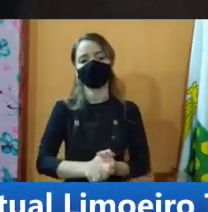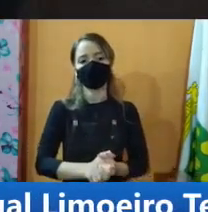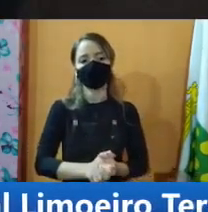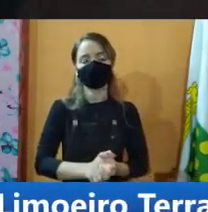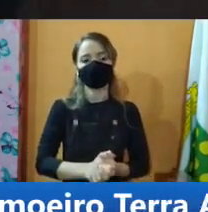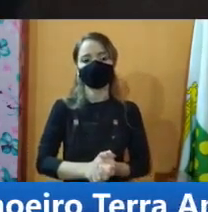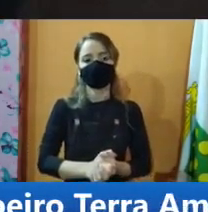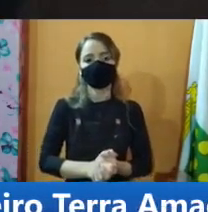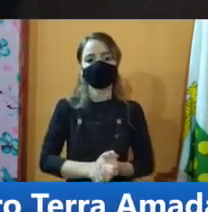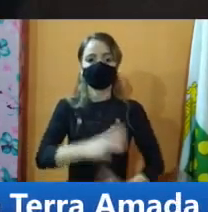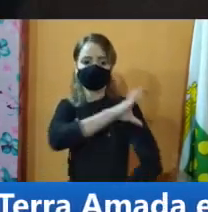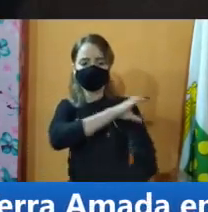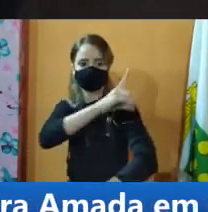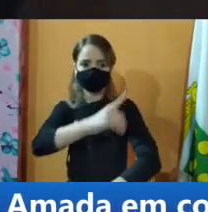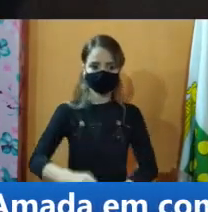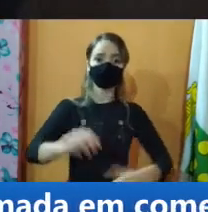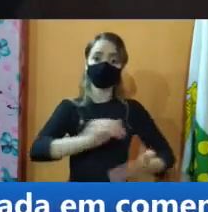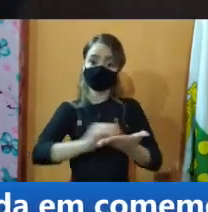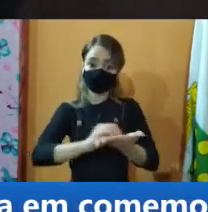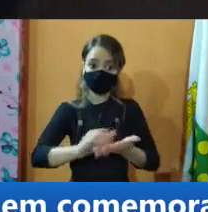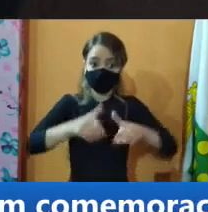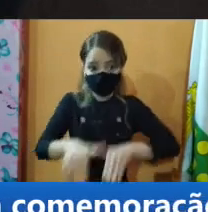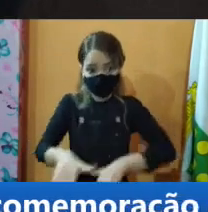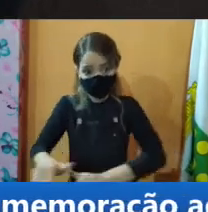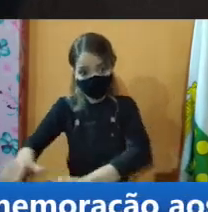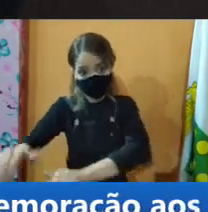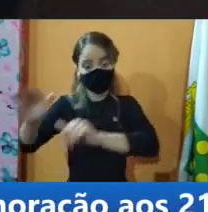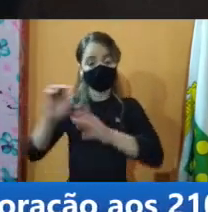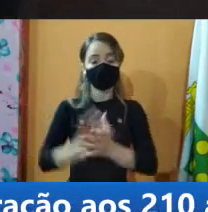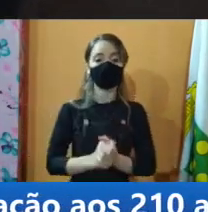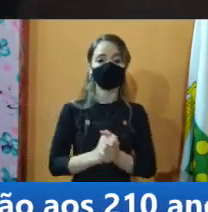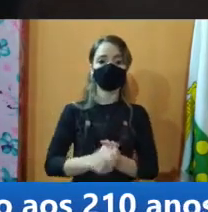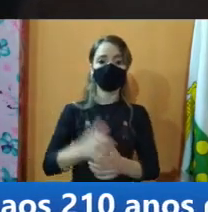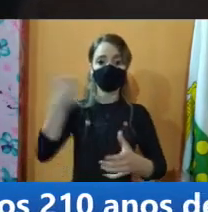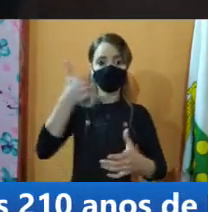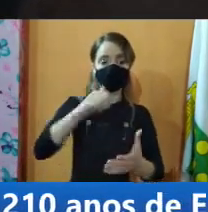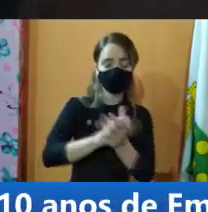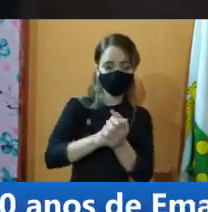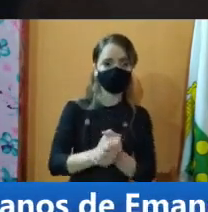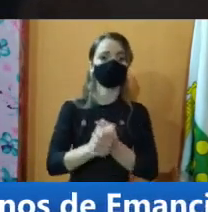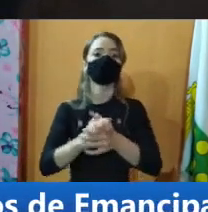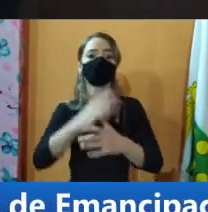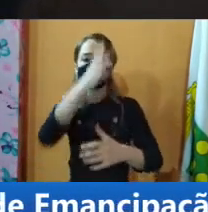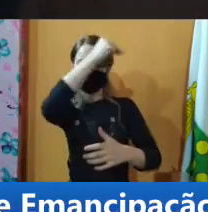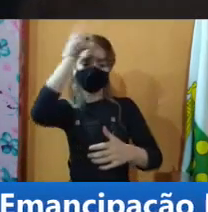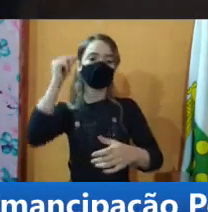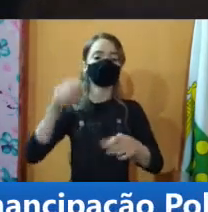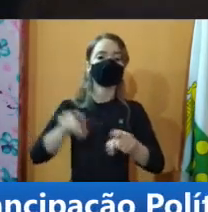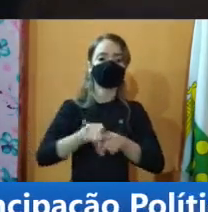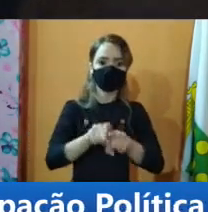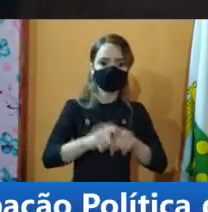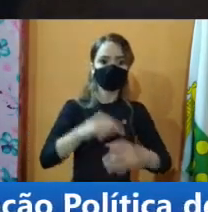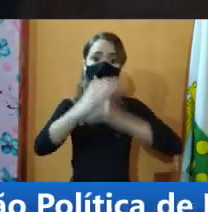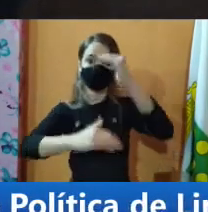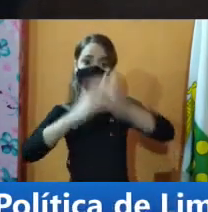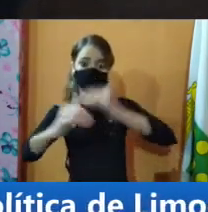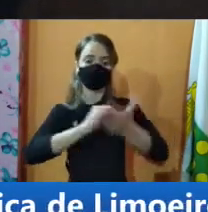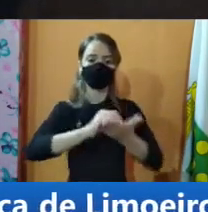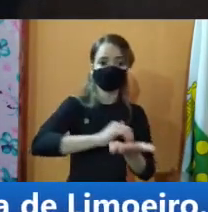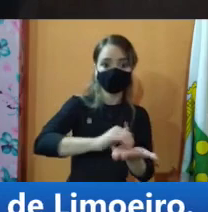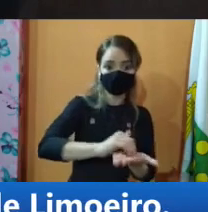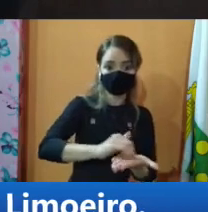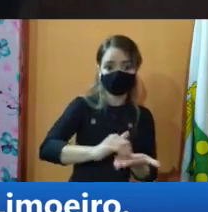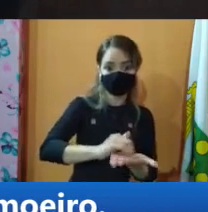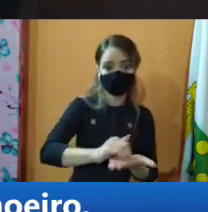registrar a presença do Coronel Canel, secretário de Trânsito, Flávia Melo, primeira-dama e secretária de Desenvolvimento Social, Ana Guerra, secretária